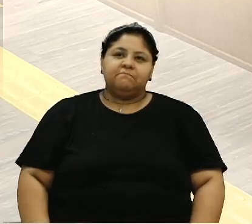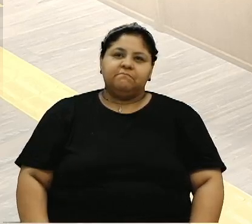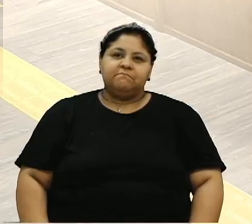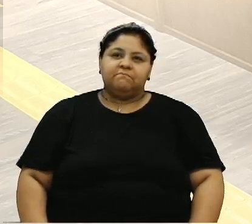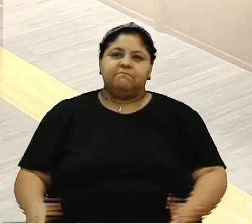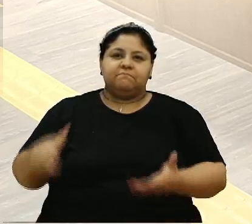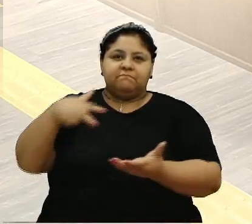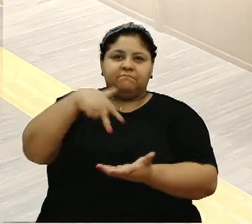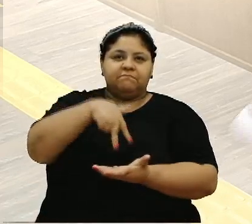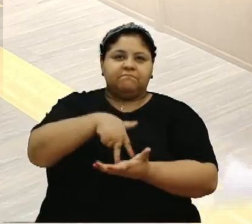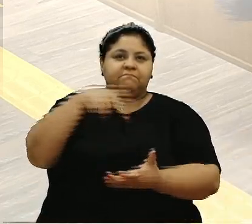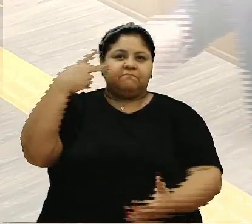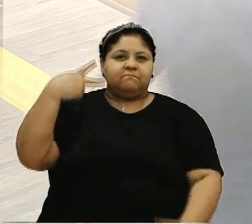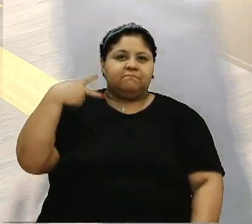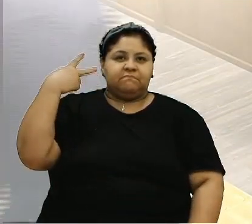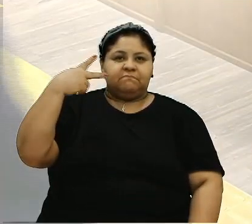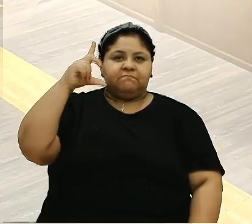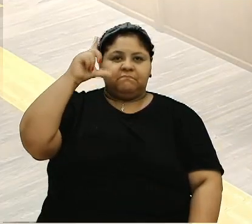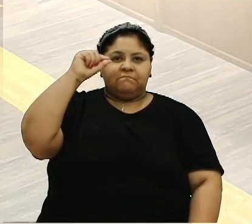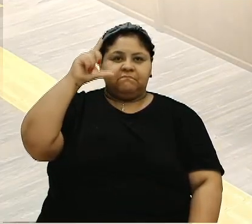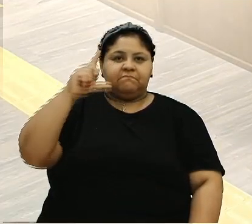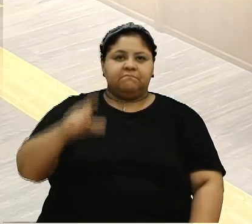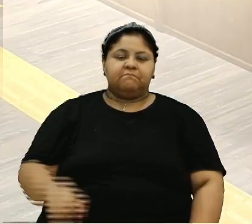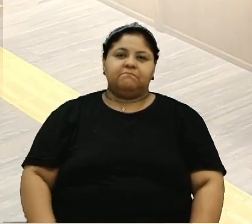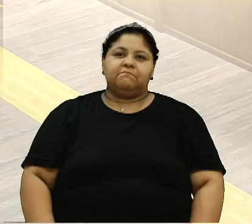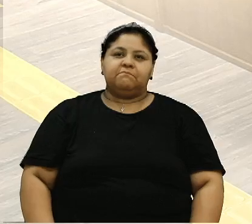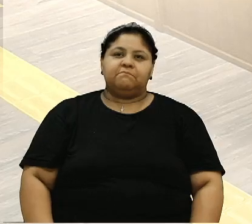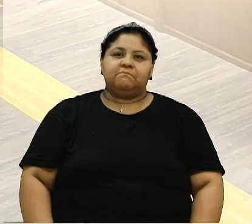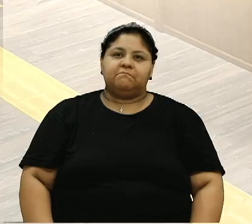Na tribuna, vereador Scalco.